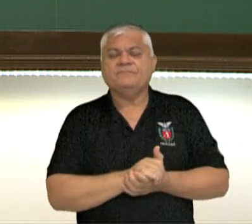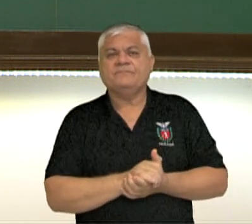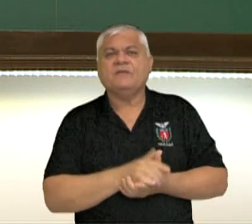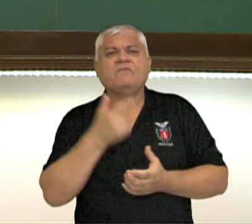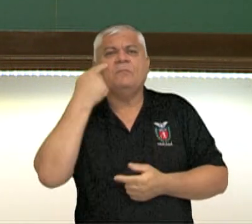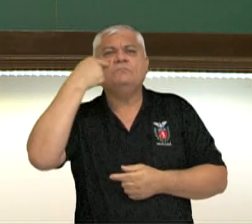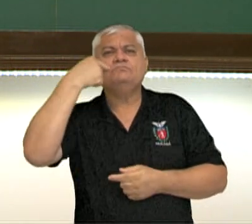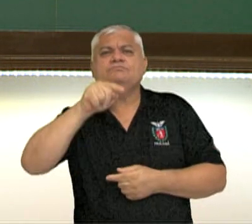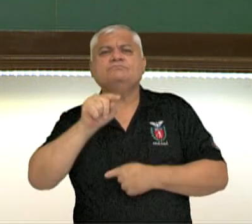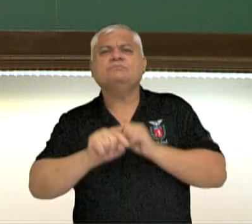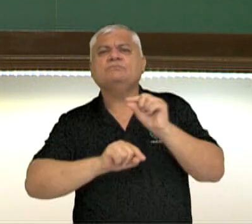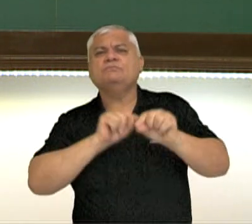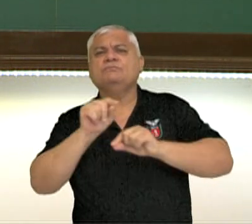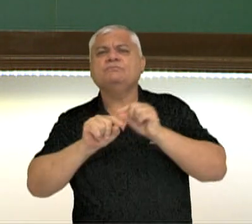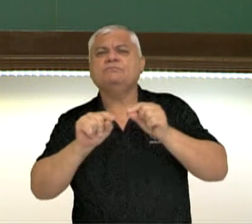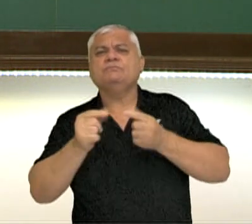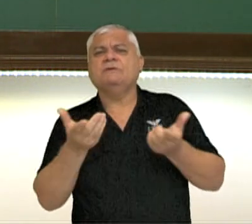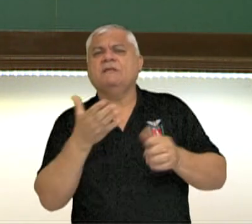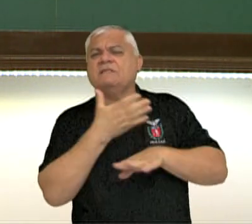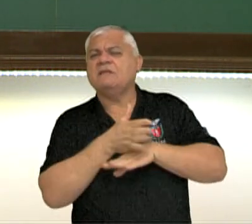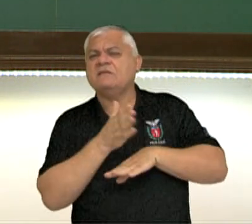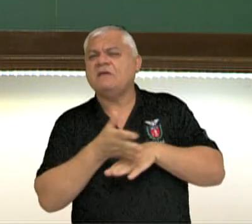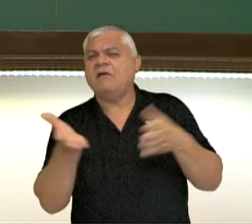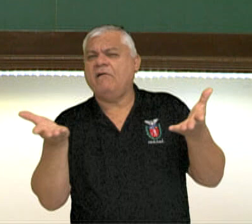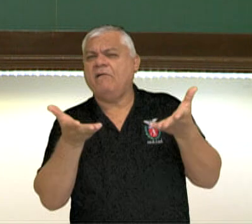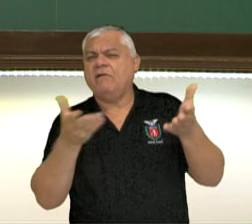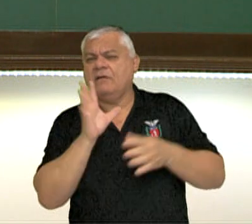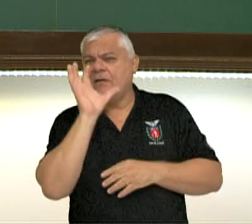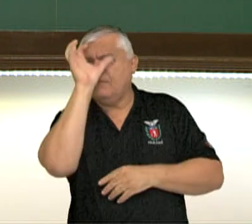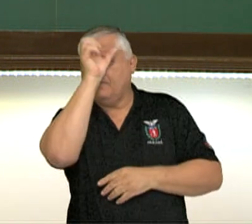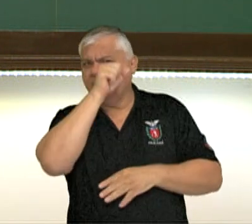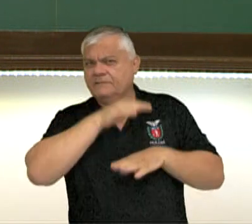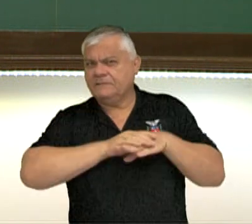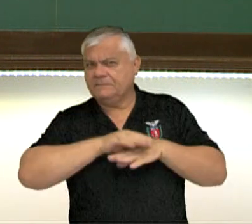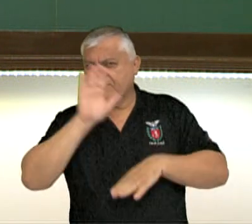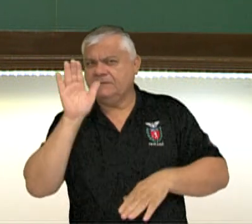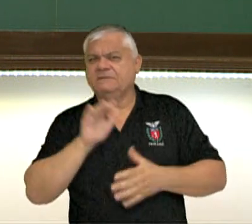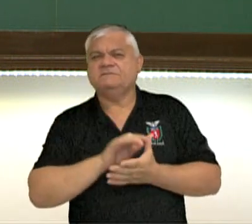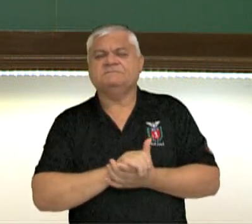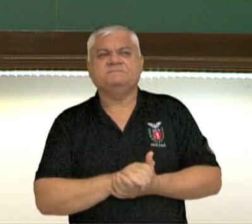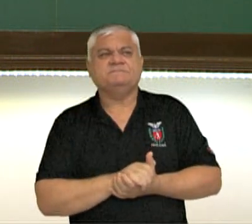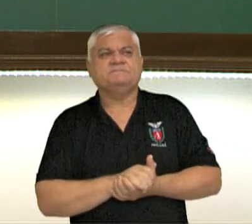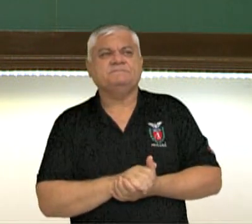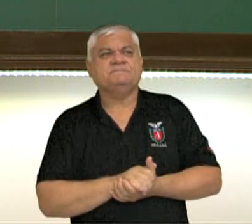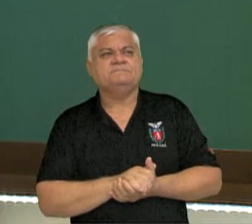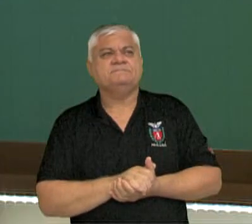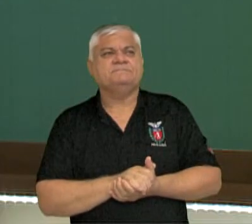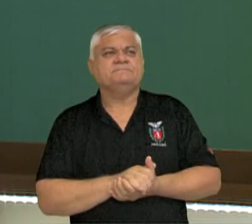aqui no nosso exercício, na nossa atividade, o que era para fazer.